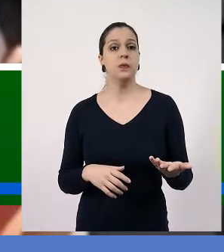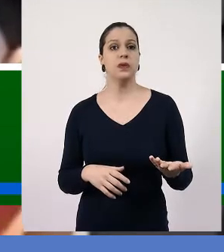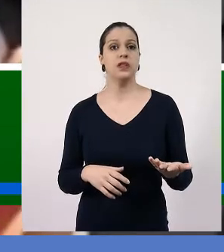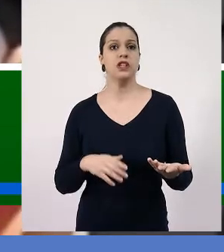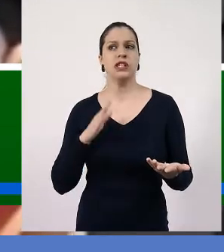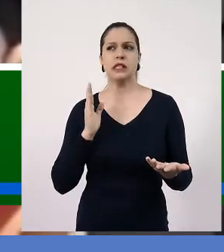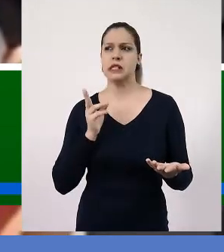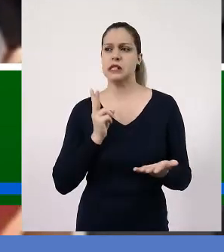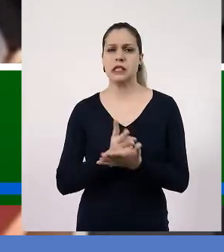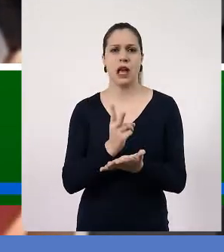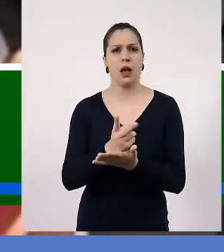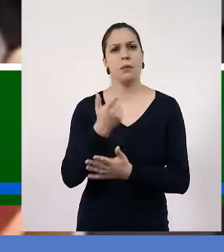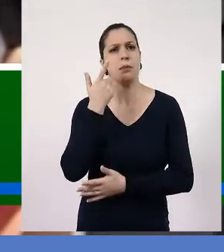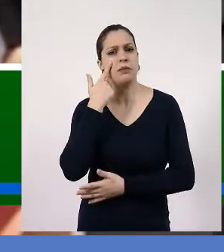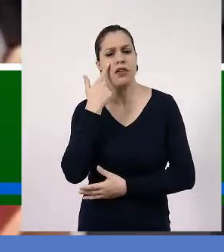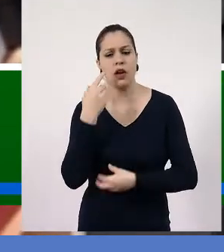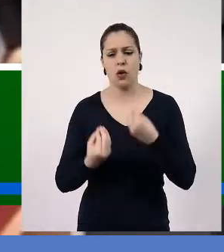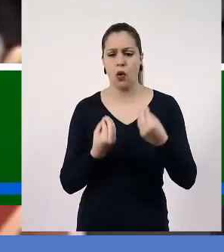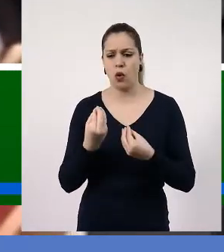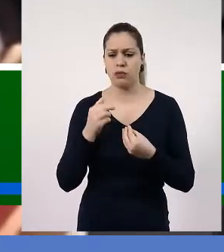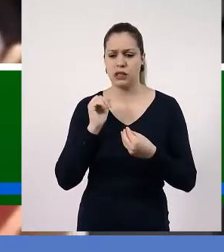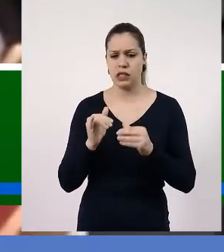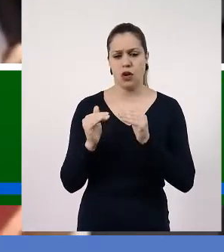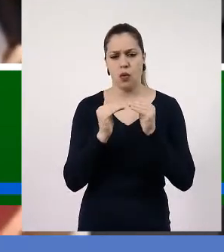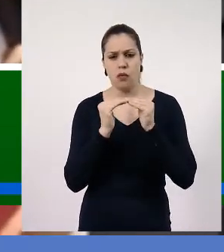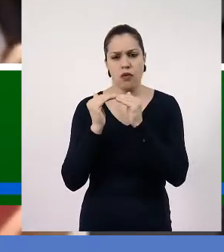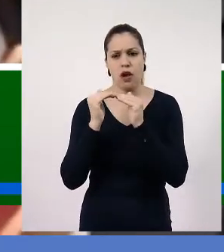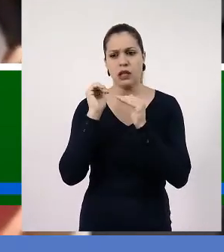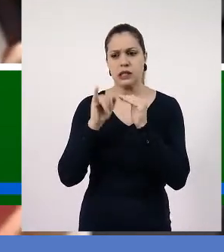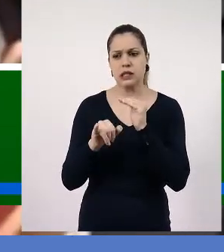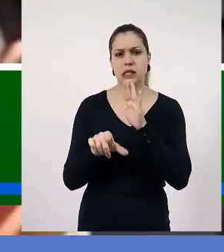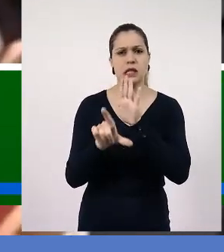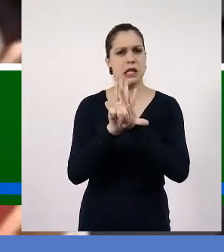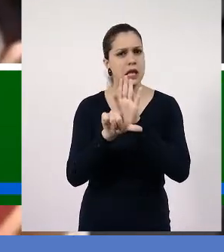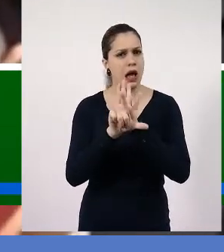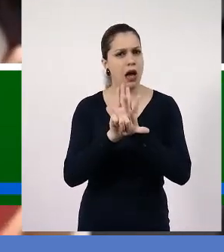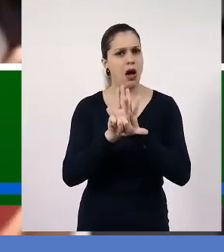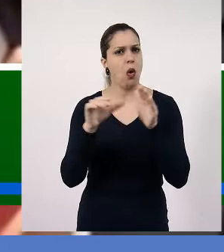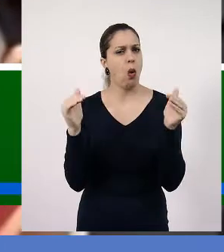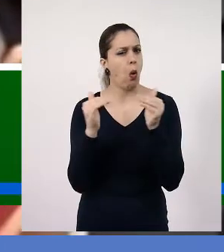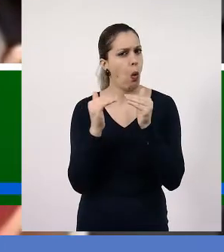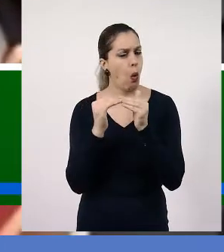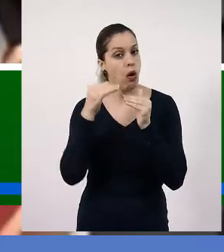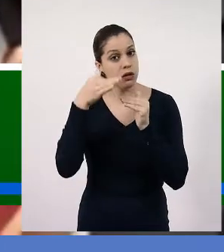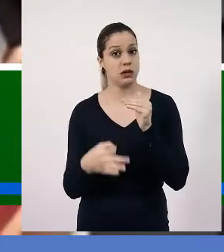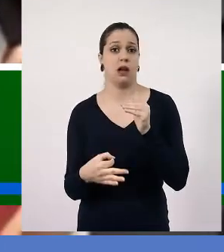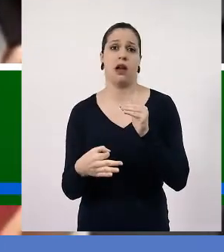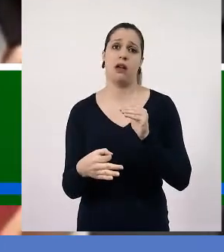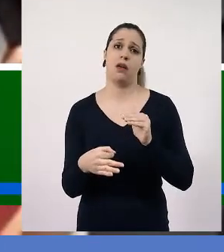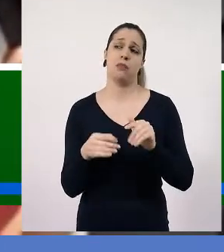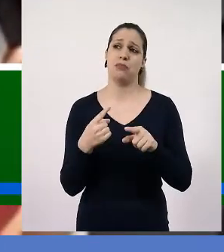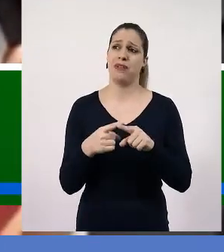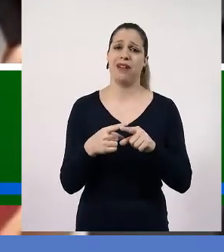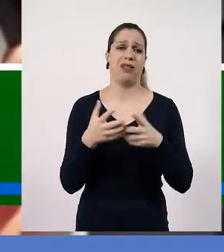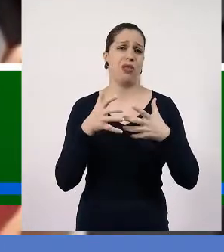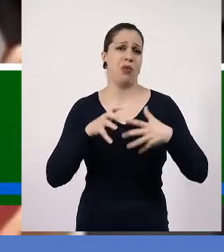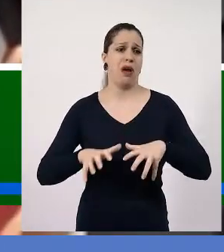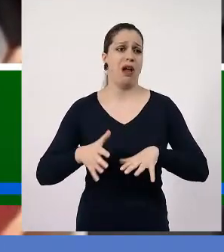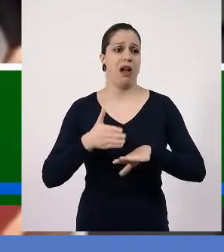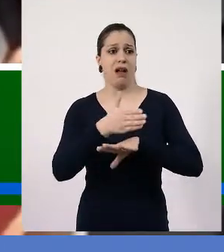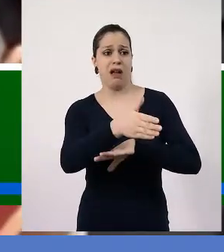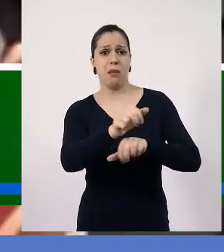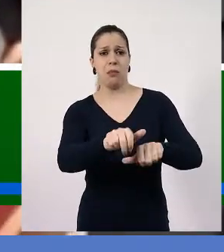da constitucionalidade, vice-iniciativa, da legalidade, para que a gente não pudesse trazer para casa, levar a